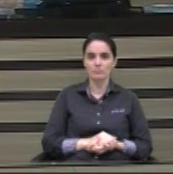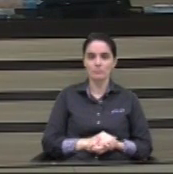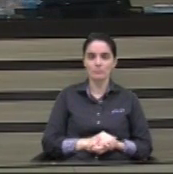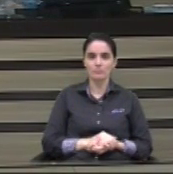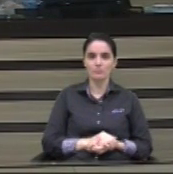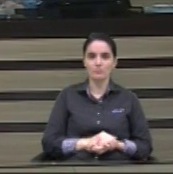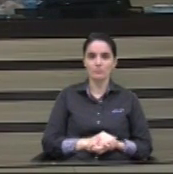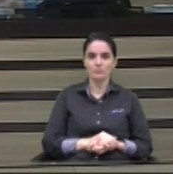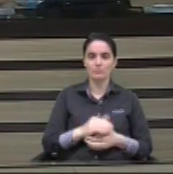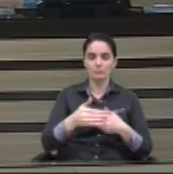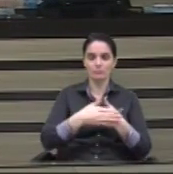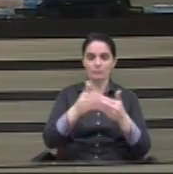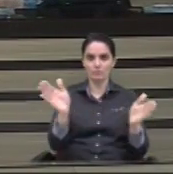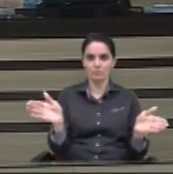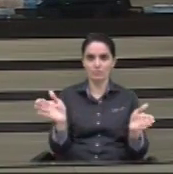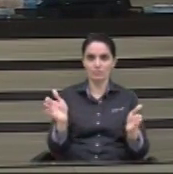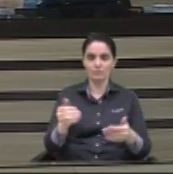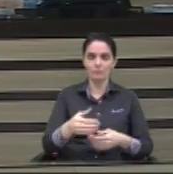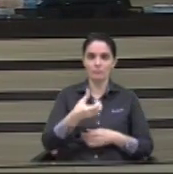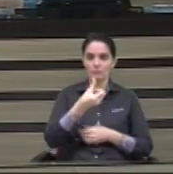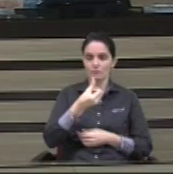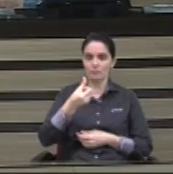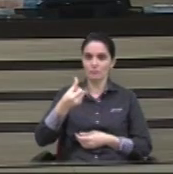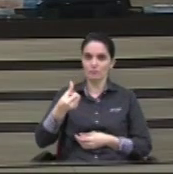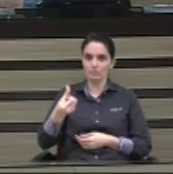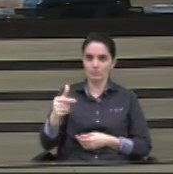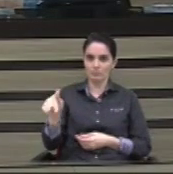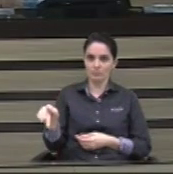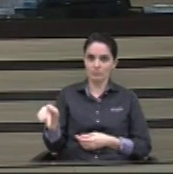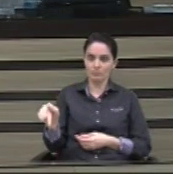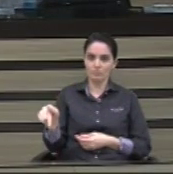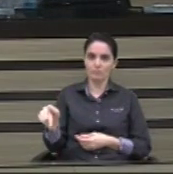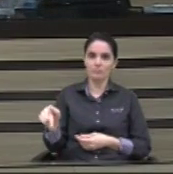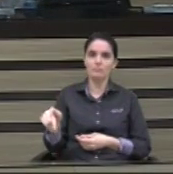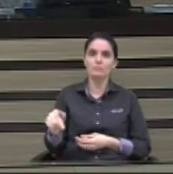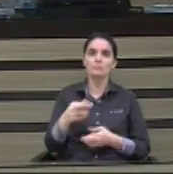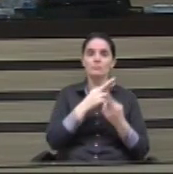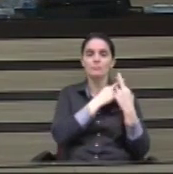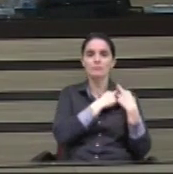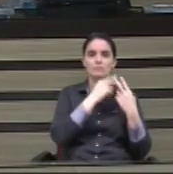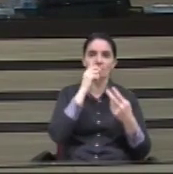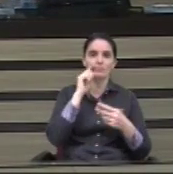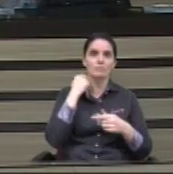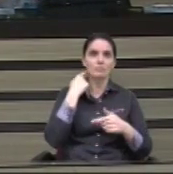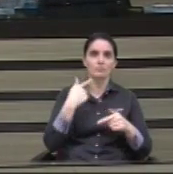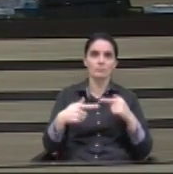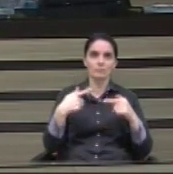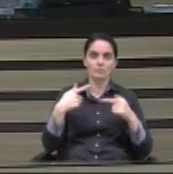Os trabalhos estão reabertos. Requerimento número 667, de autoria do vereador Newton Santos, está em discussão.